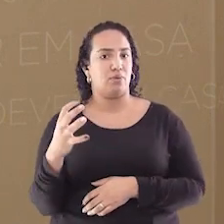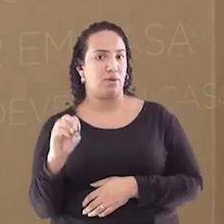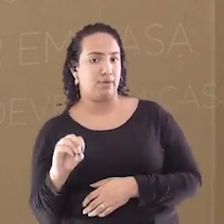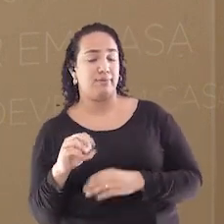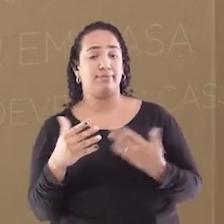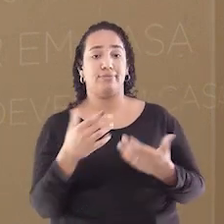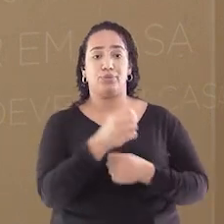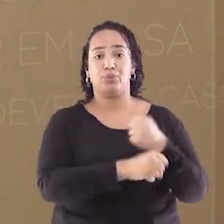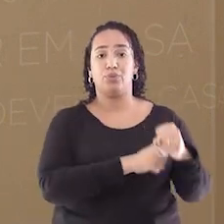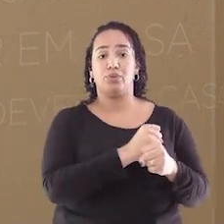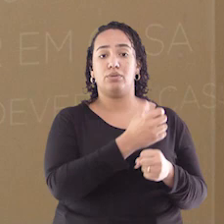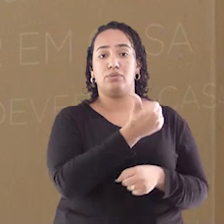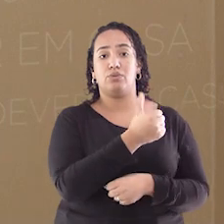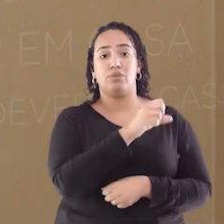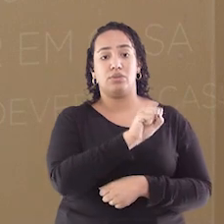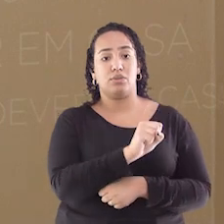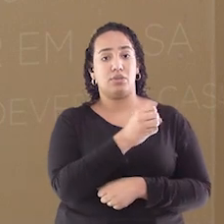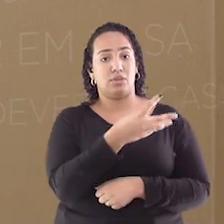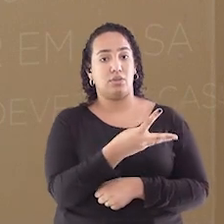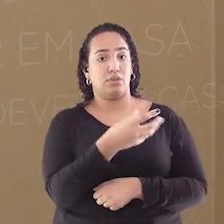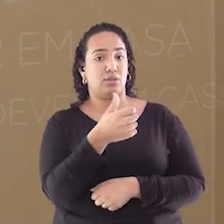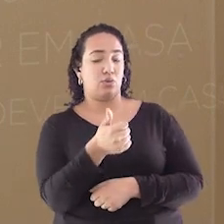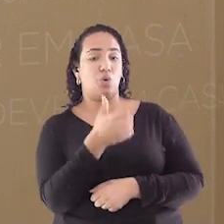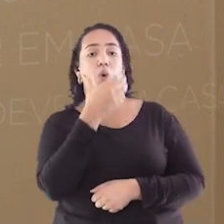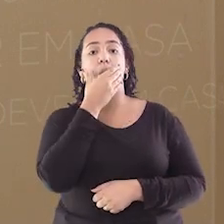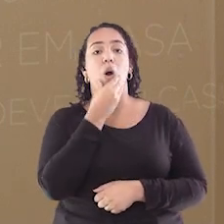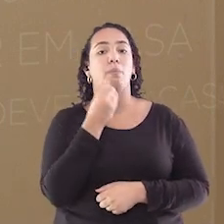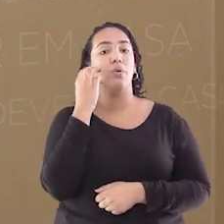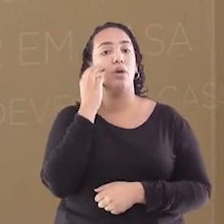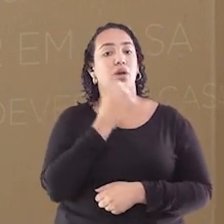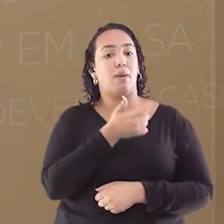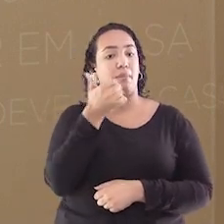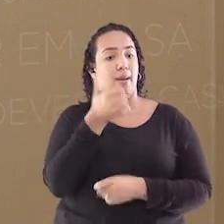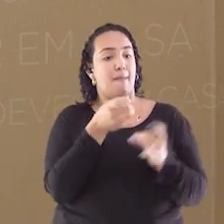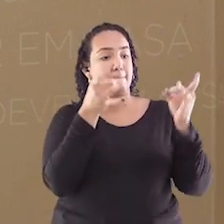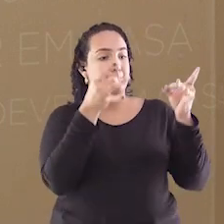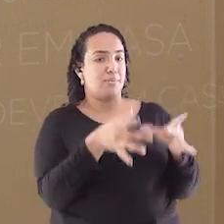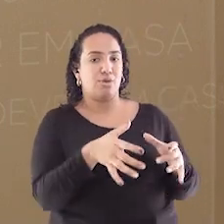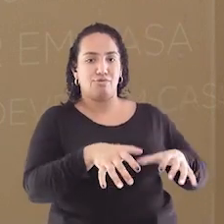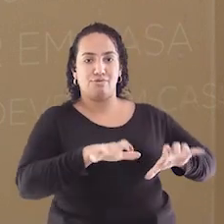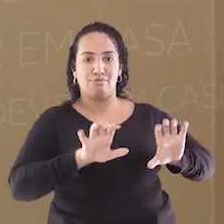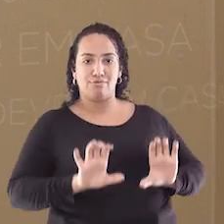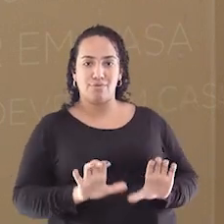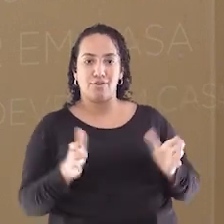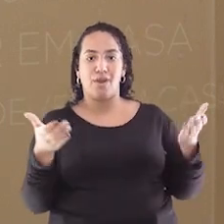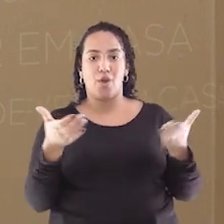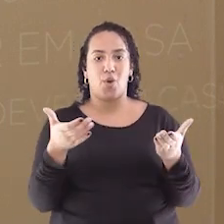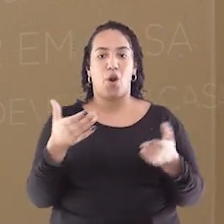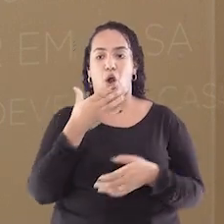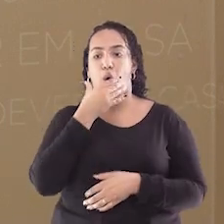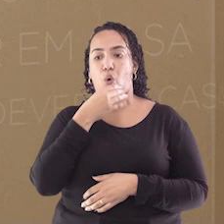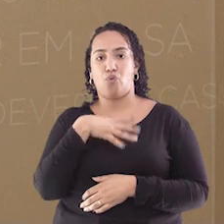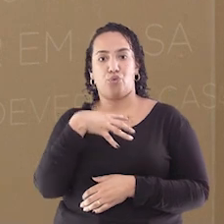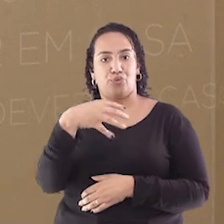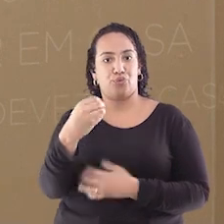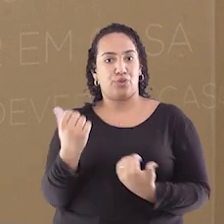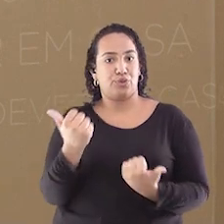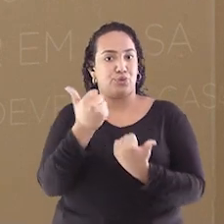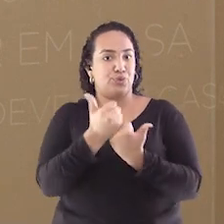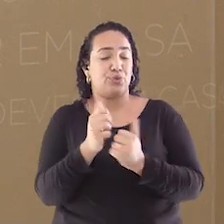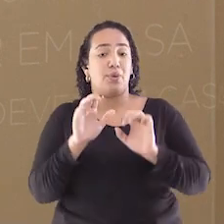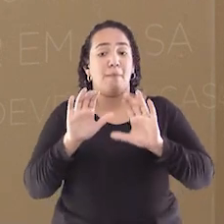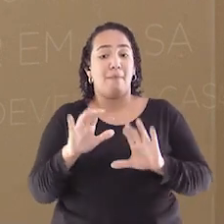Em 1831, Dom Pedro I abdicou do trono brasileiro em nome de seu filho, o príncipe Pedro de Alcântara.